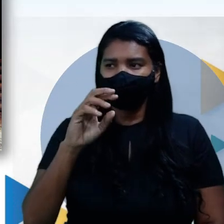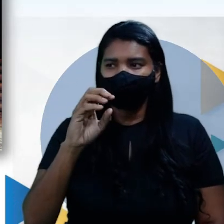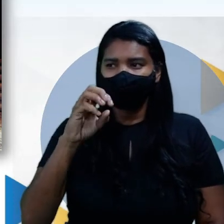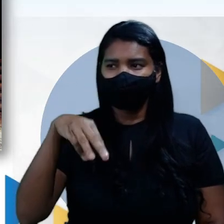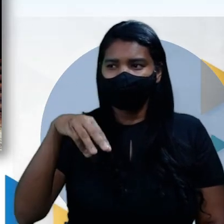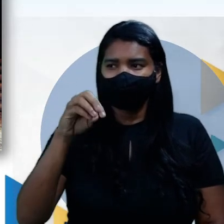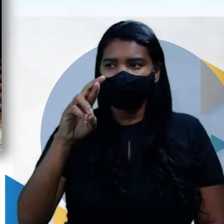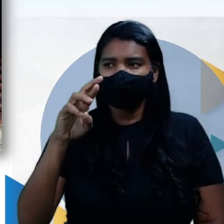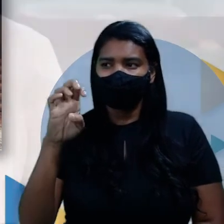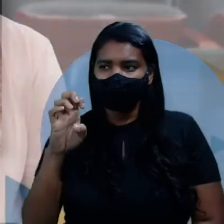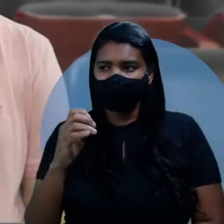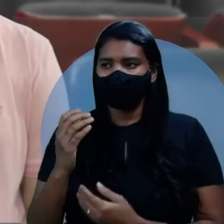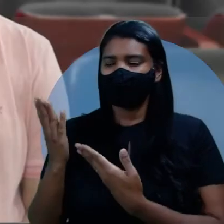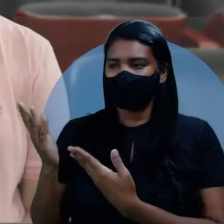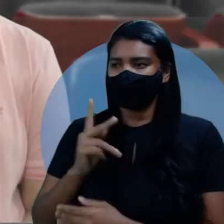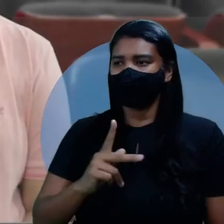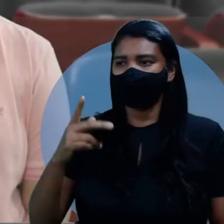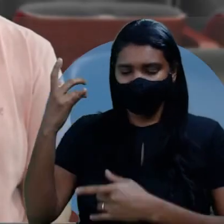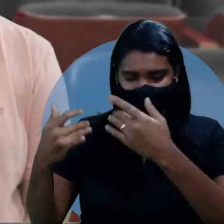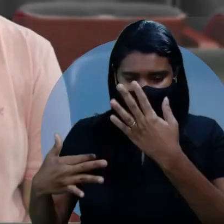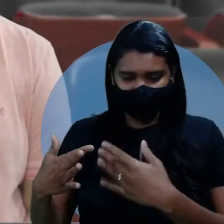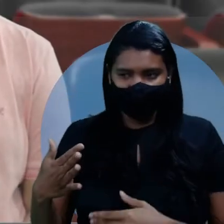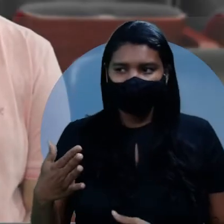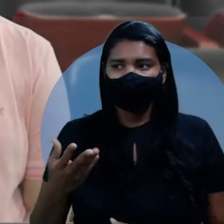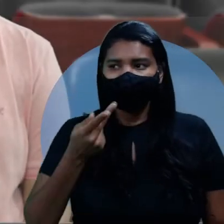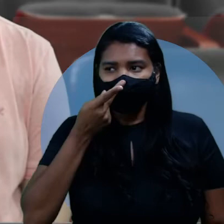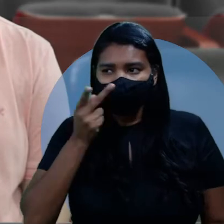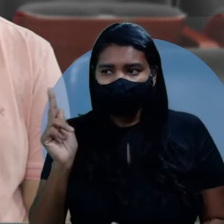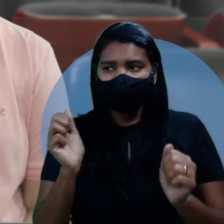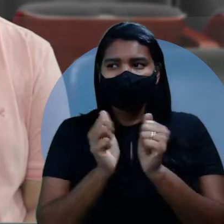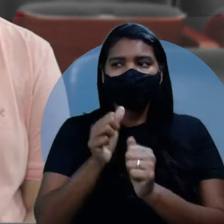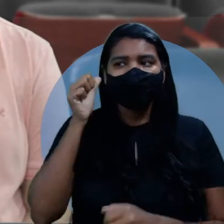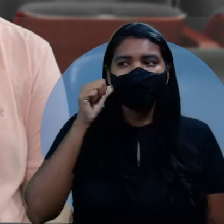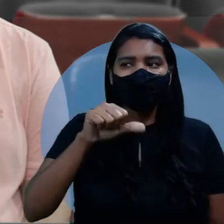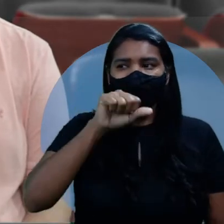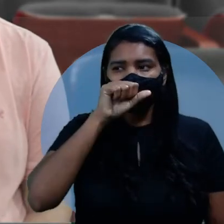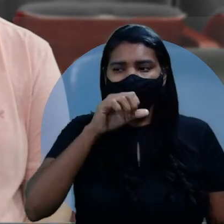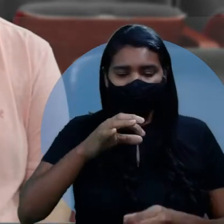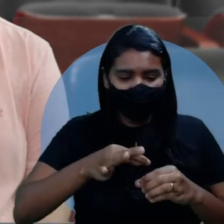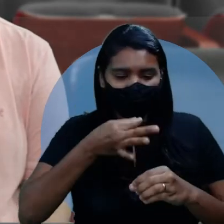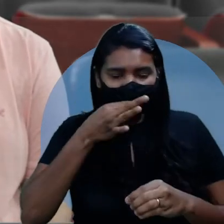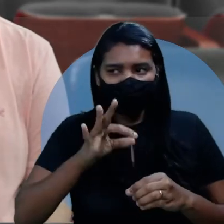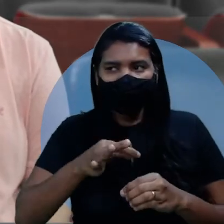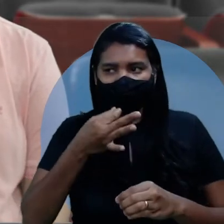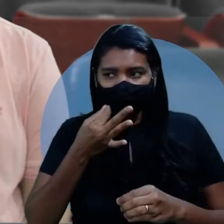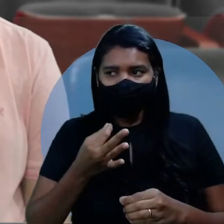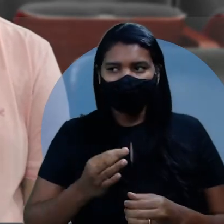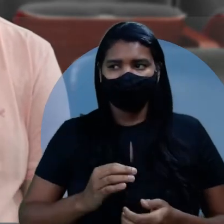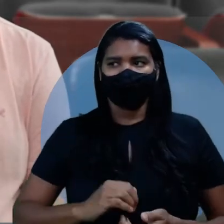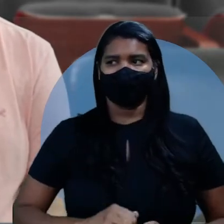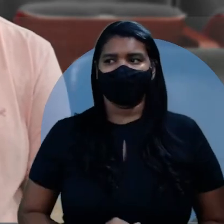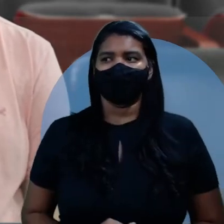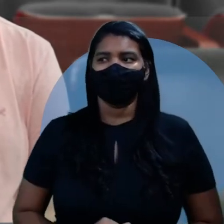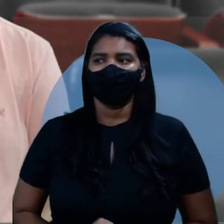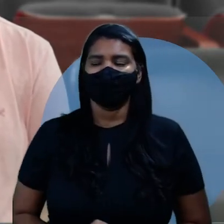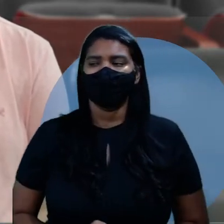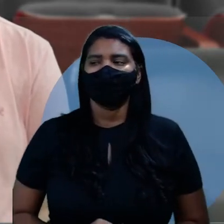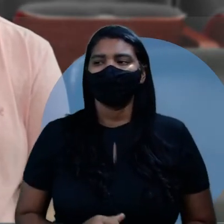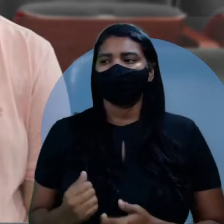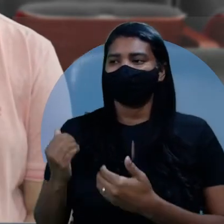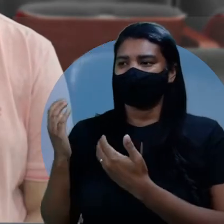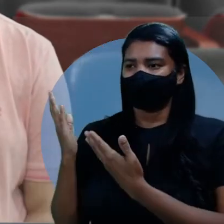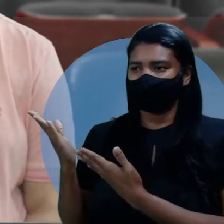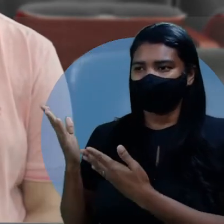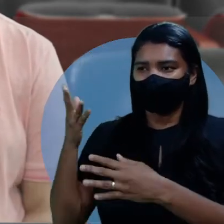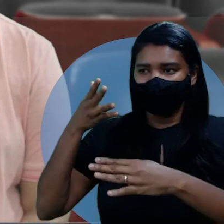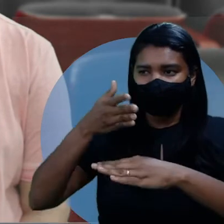muitas vezes com a minha mãe, né? Comer aquela pipoquinha doce que vendia na frente e tal. E isso me encantava. E, inclusive, esse hall aí, professor, tem